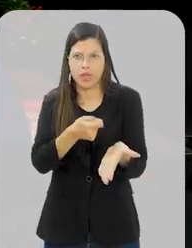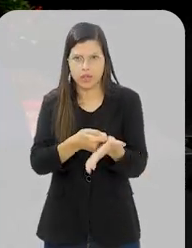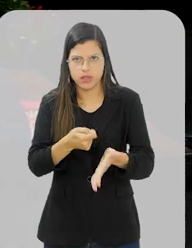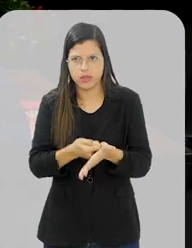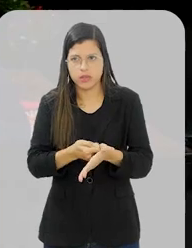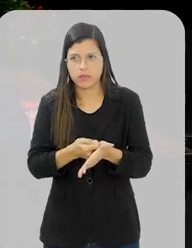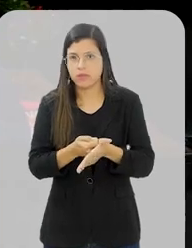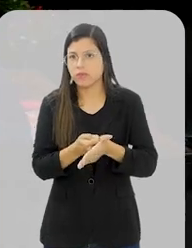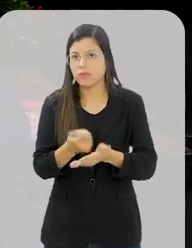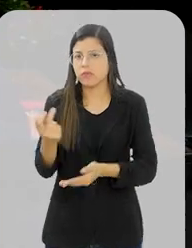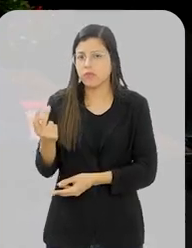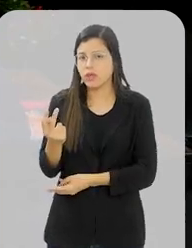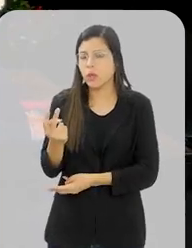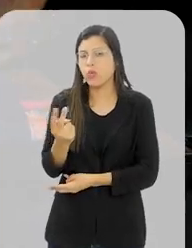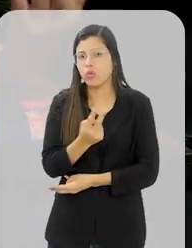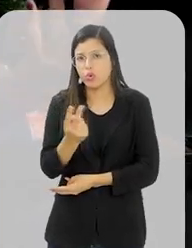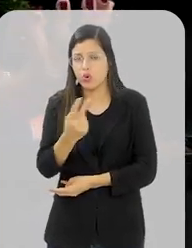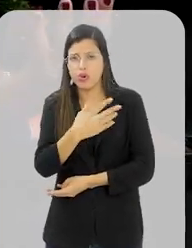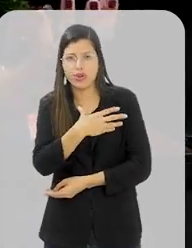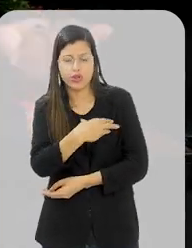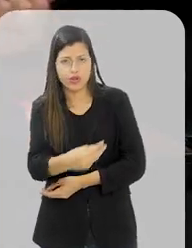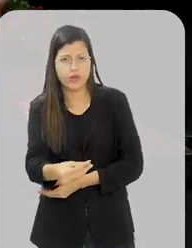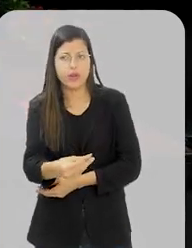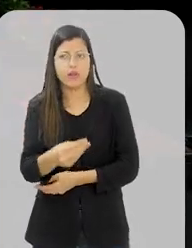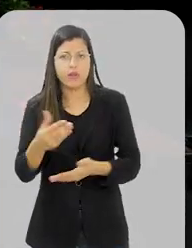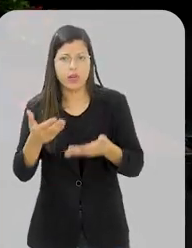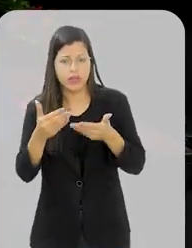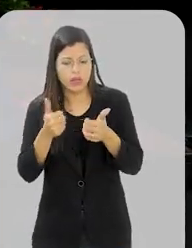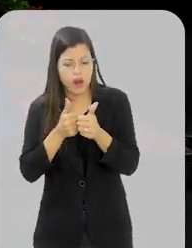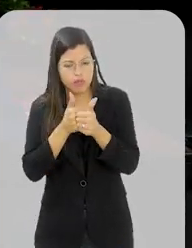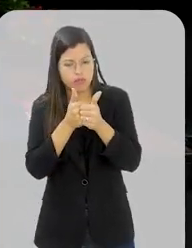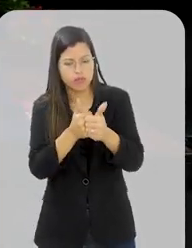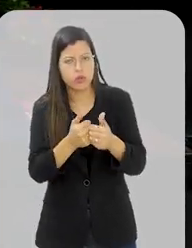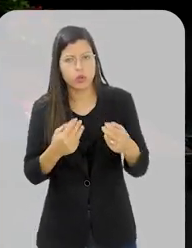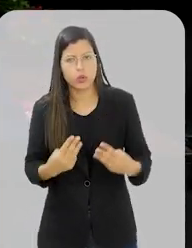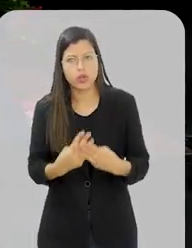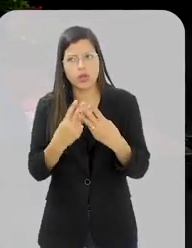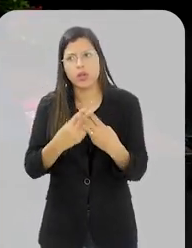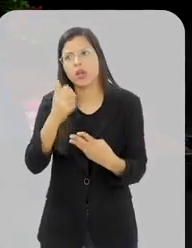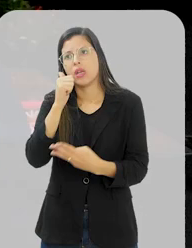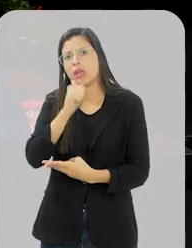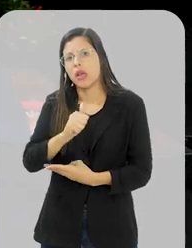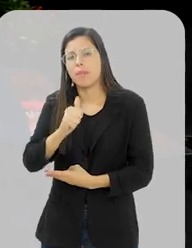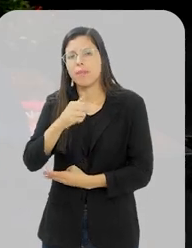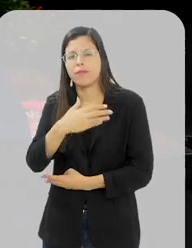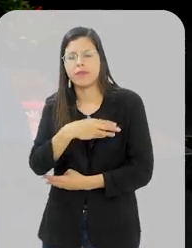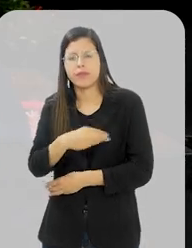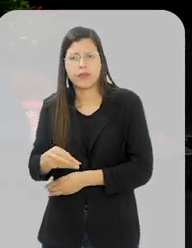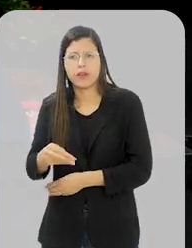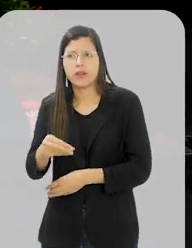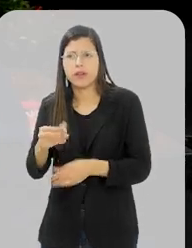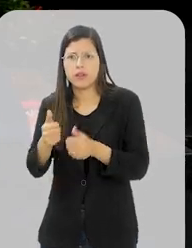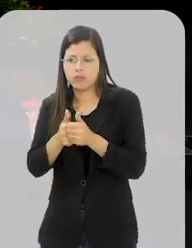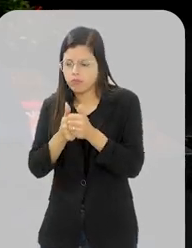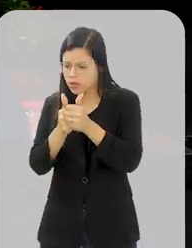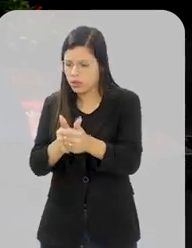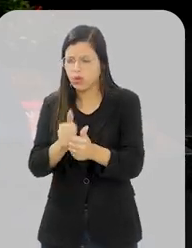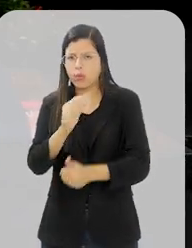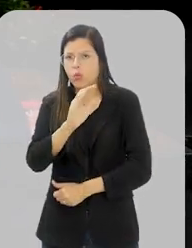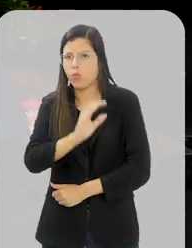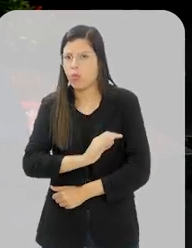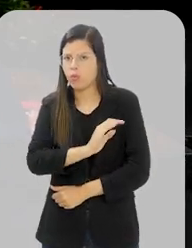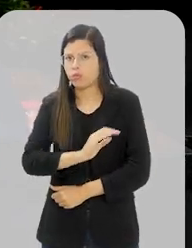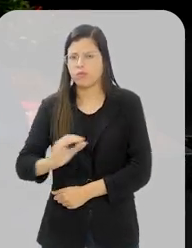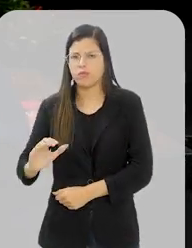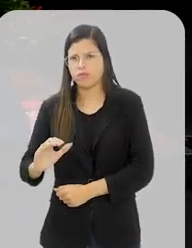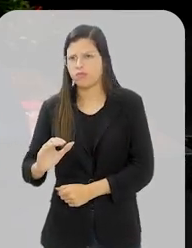imposição né os dois quiseram seguir o Judaísmo e a menina seguiu o catolicismo e